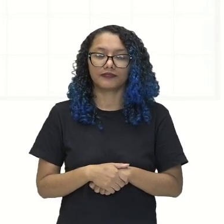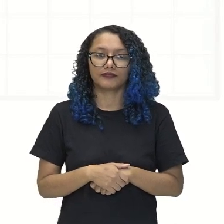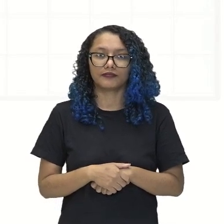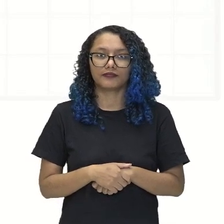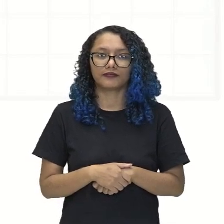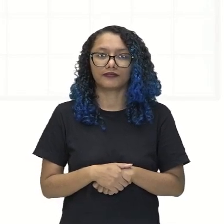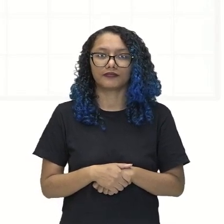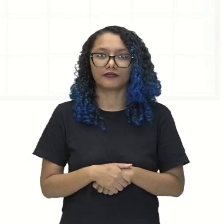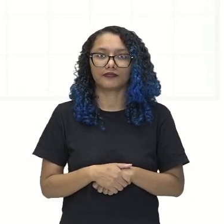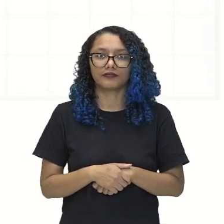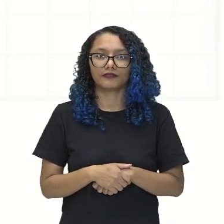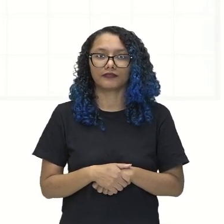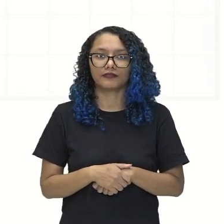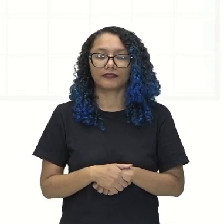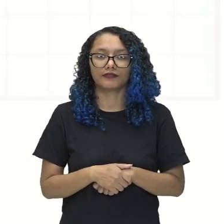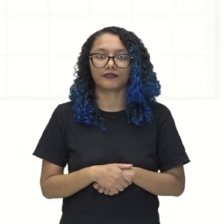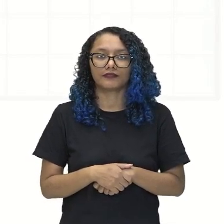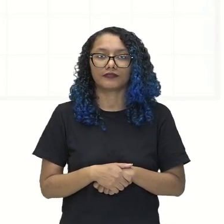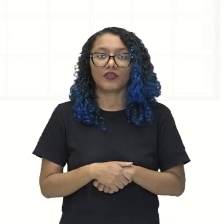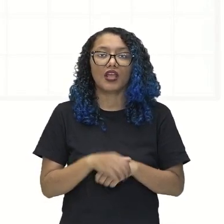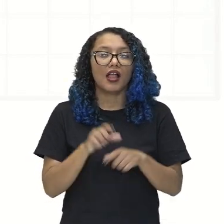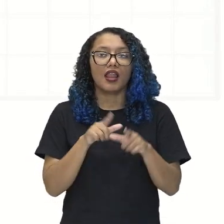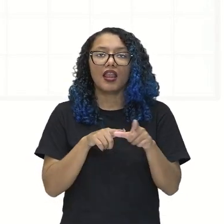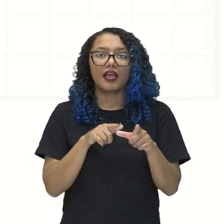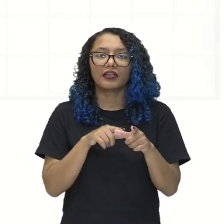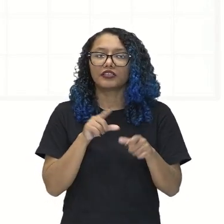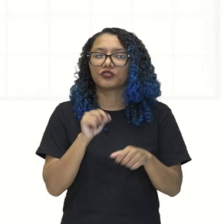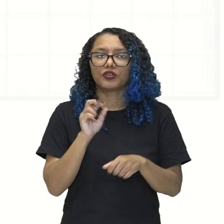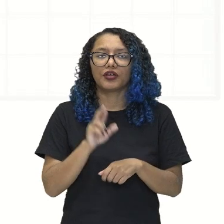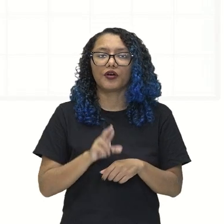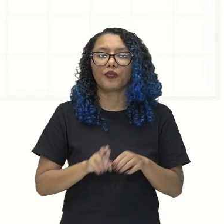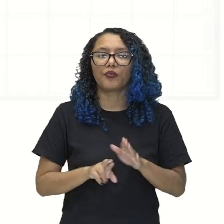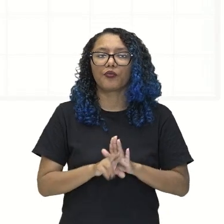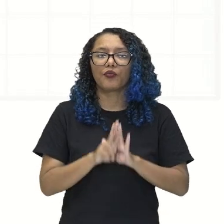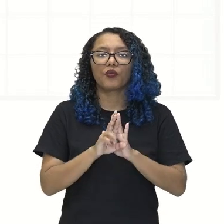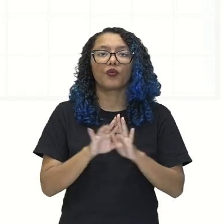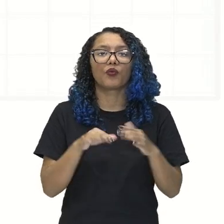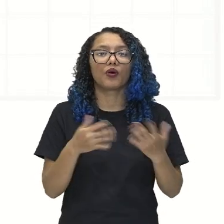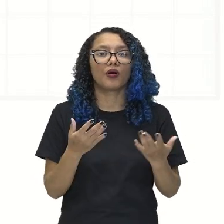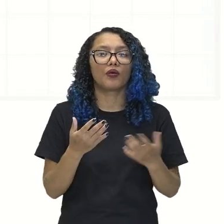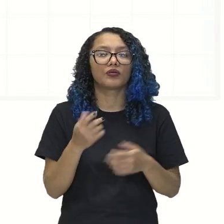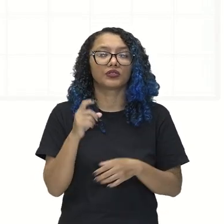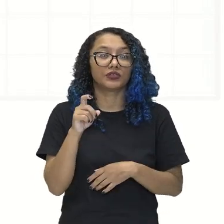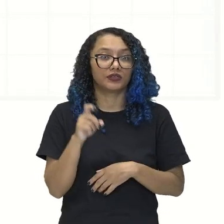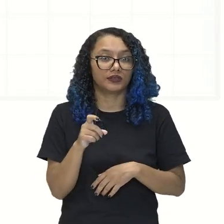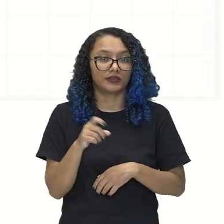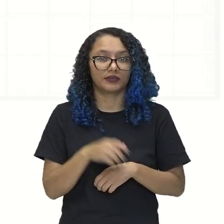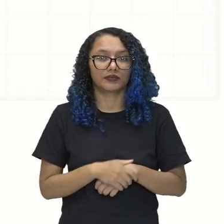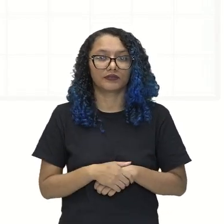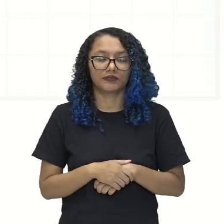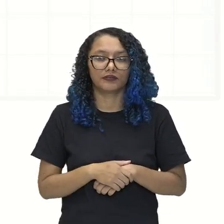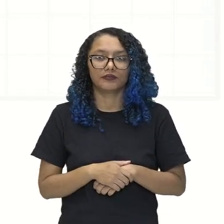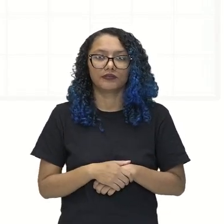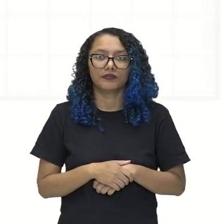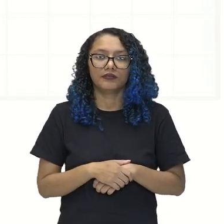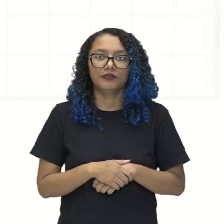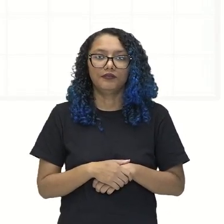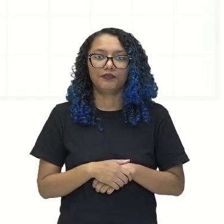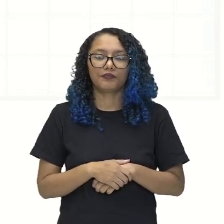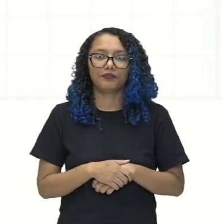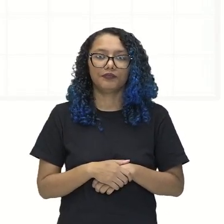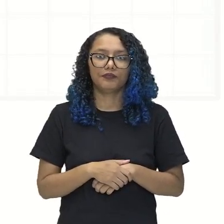meninos está sendo representado por que letra? X, olha, passou a ser, ó, o dobro,